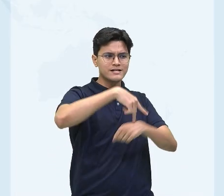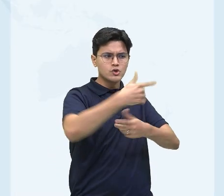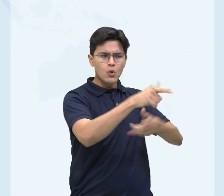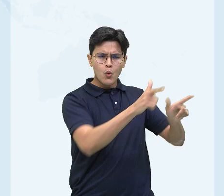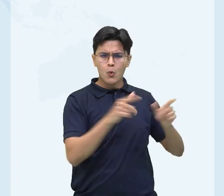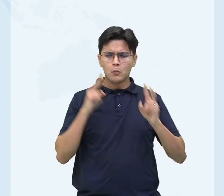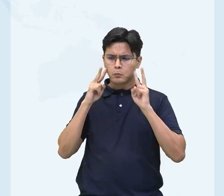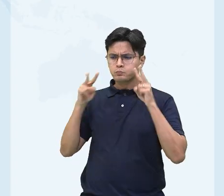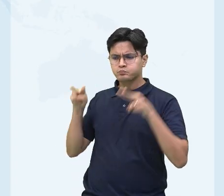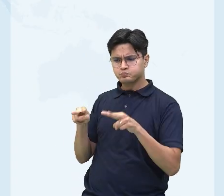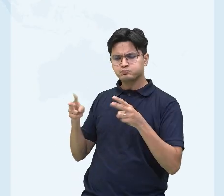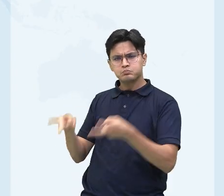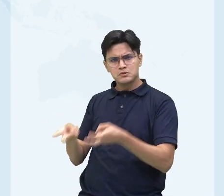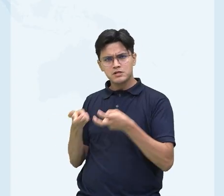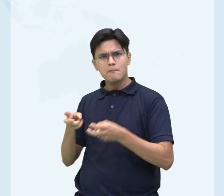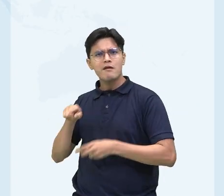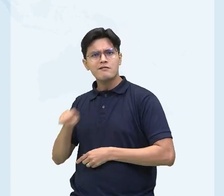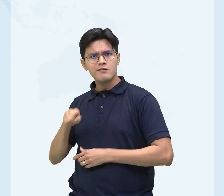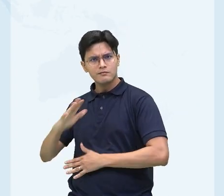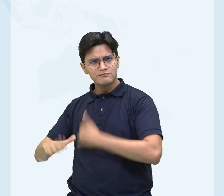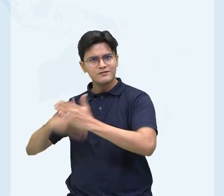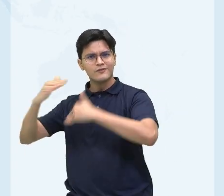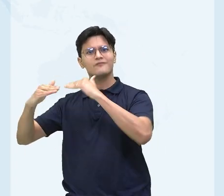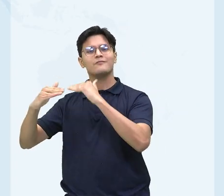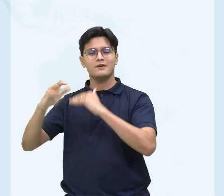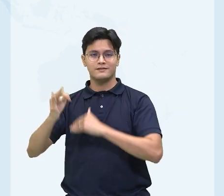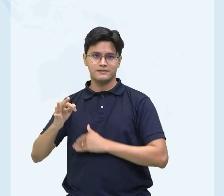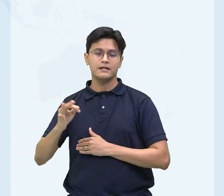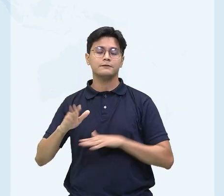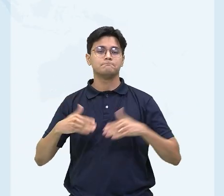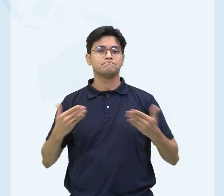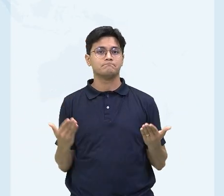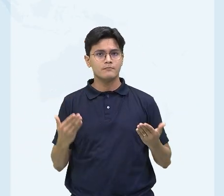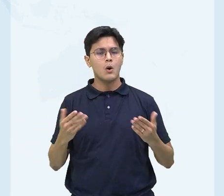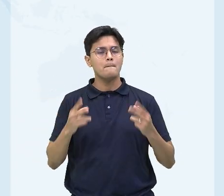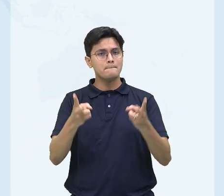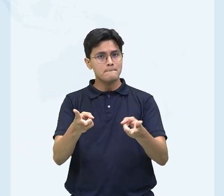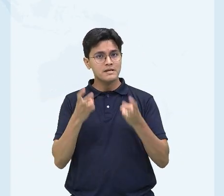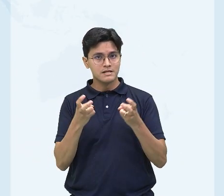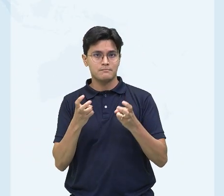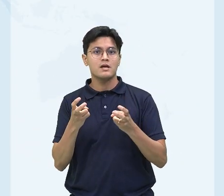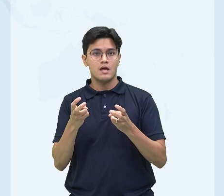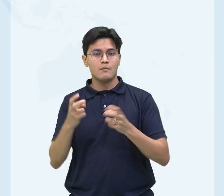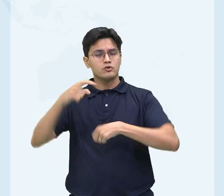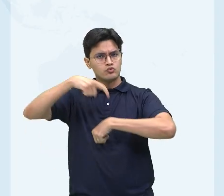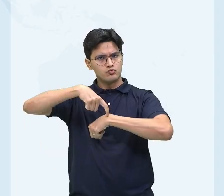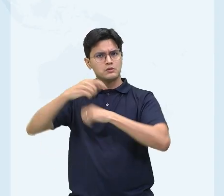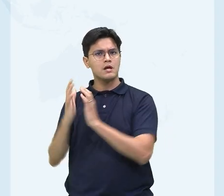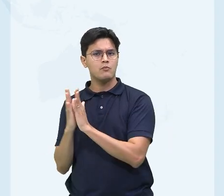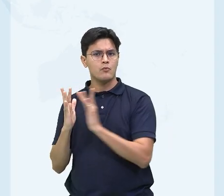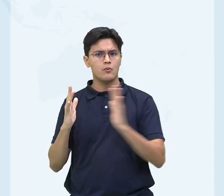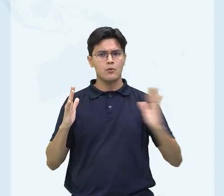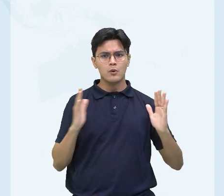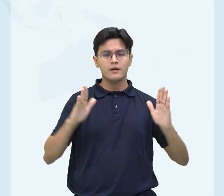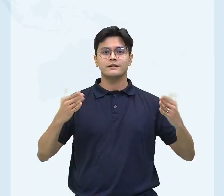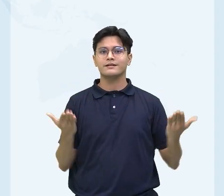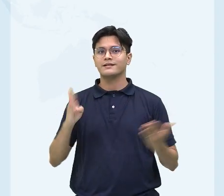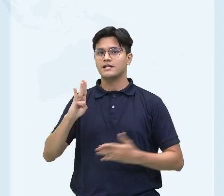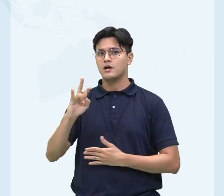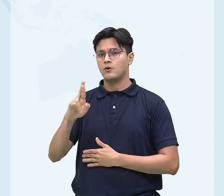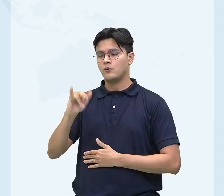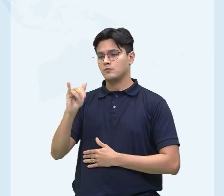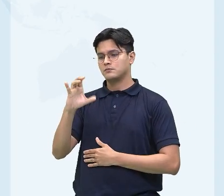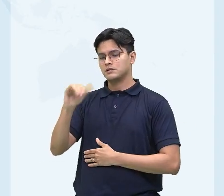gente, analisando tudo isso, né, com o passar do tempo, tá? Então, o BRICS e outros países emergentes, eles chamam